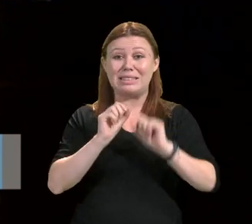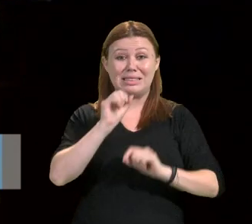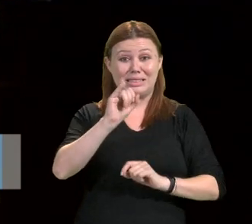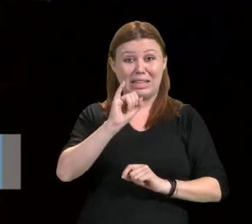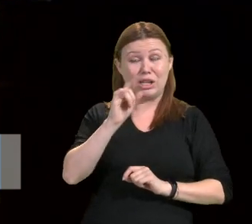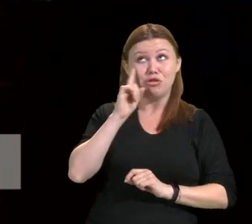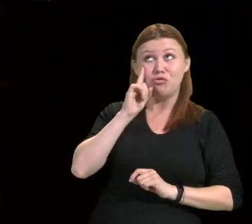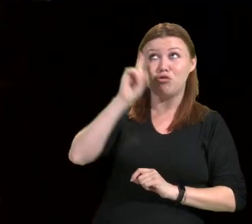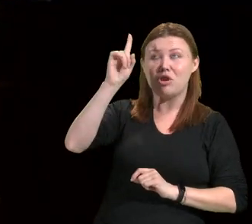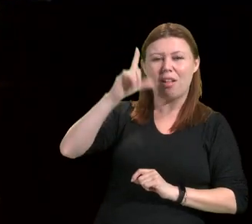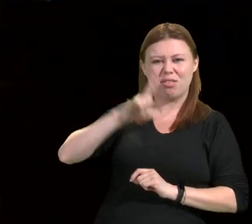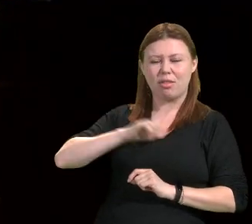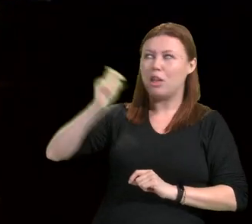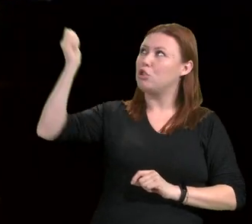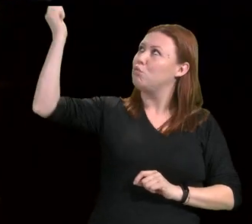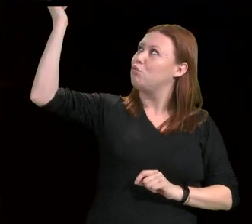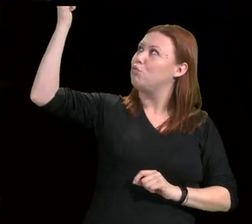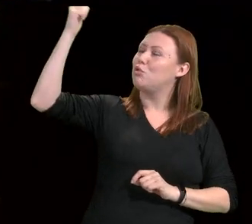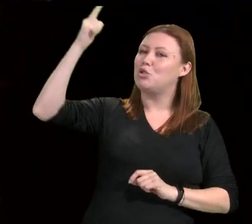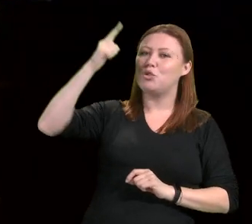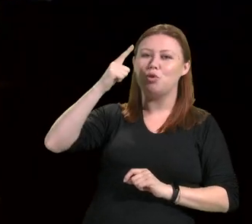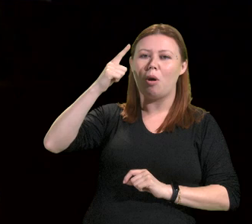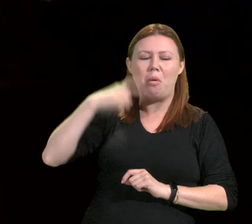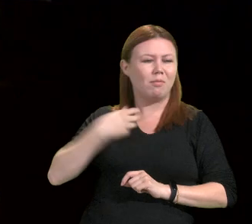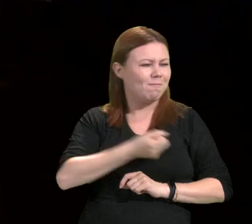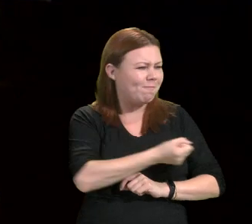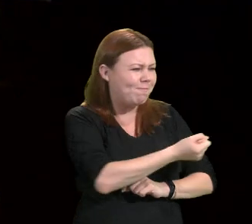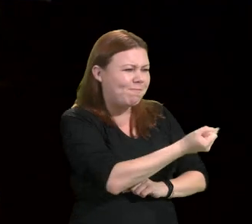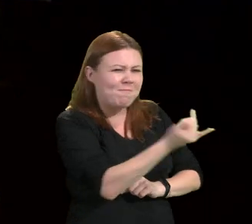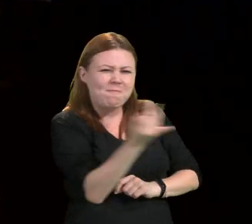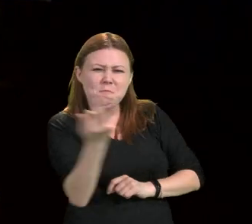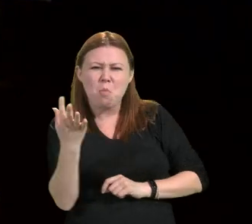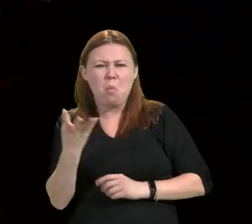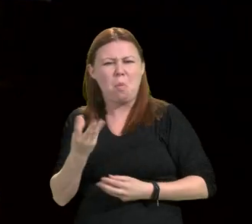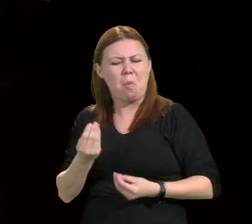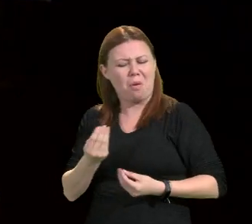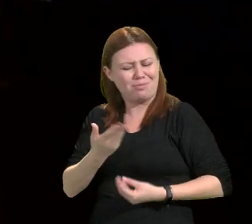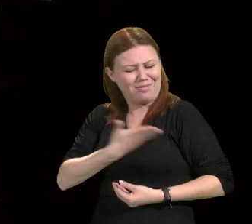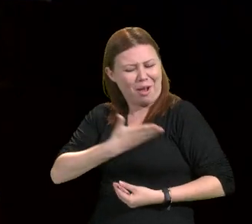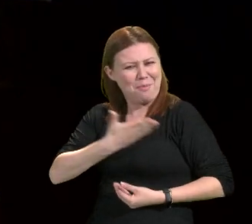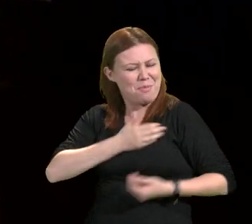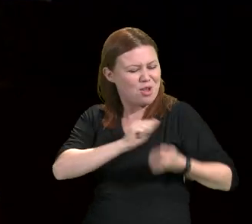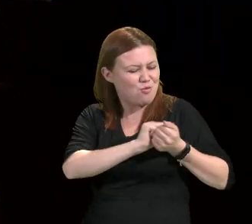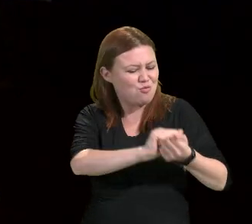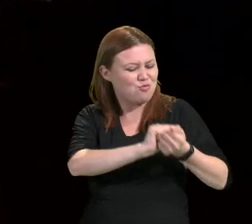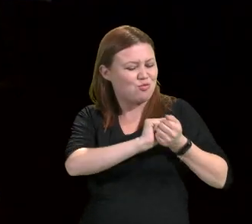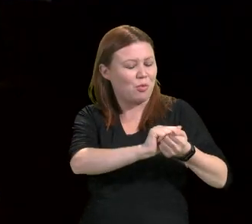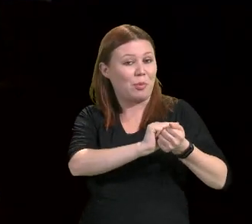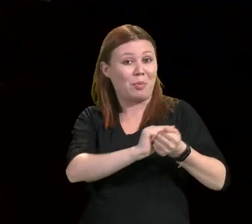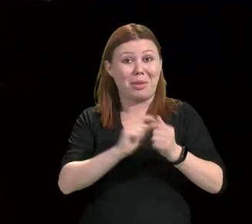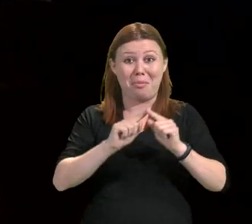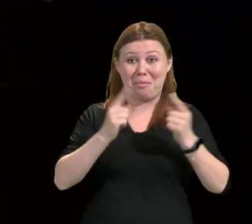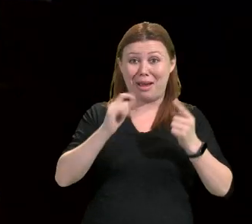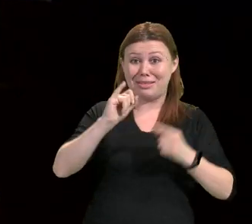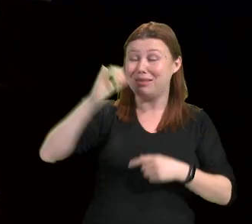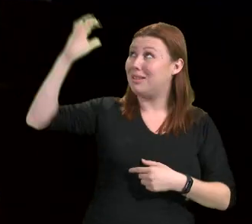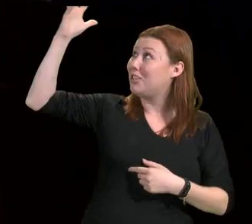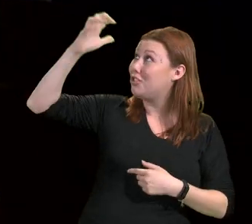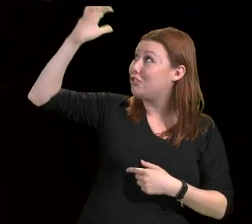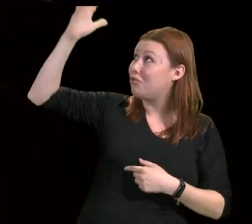ensolarados, nós contamos muitos amigos, mas quando para nós chove, nós ficamos